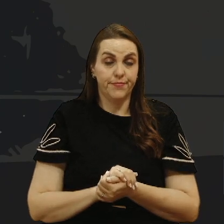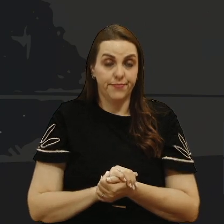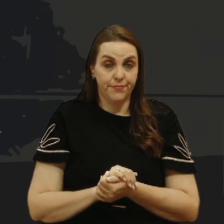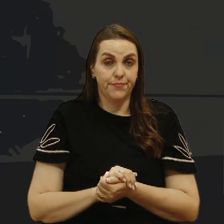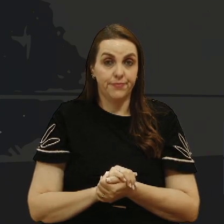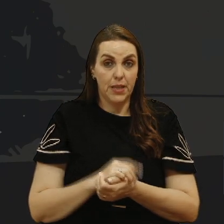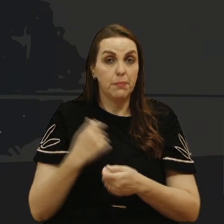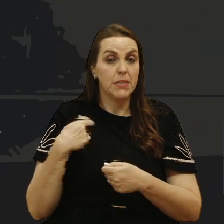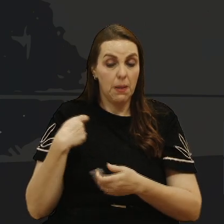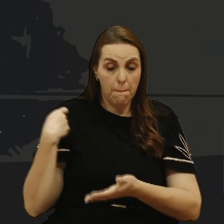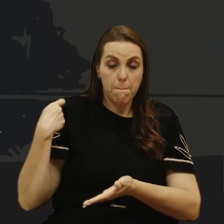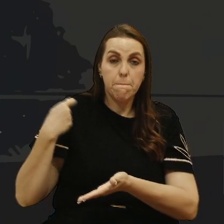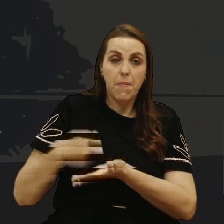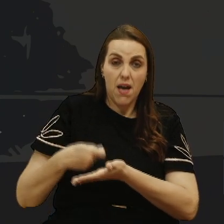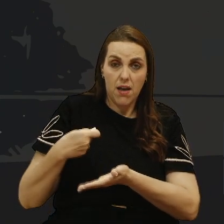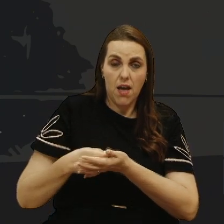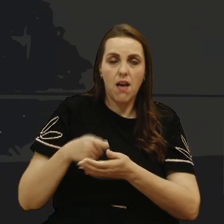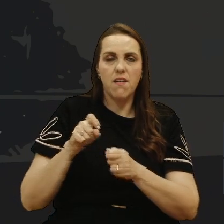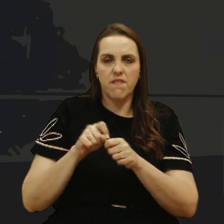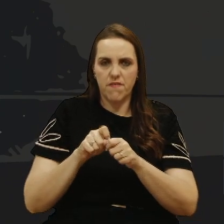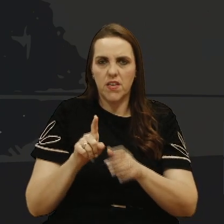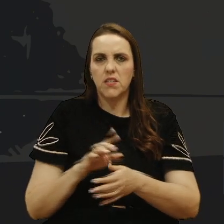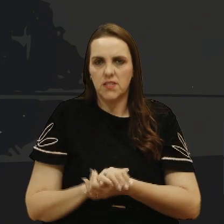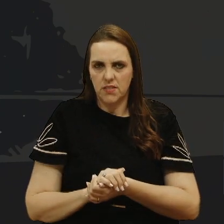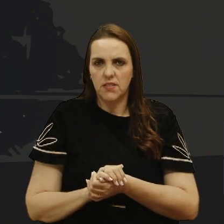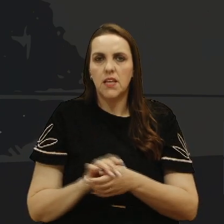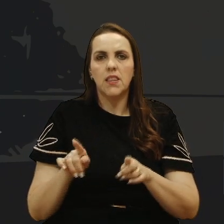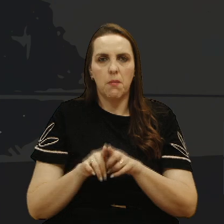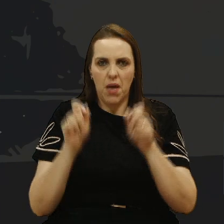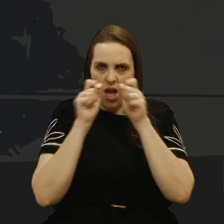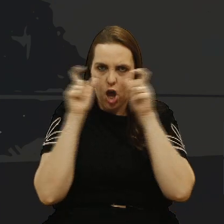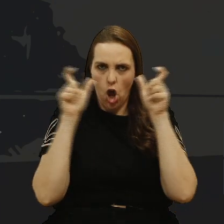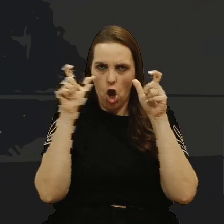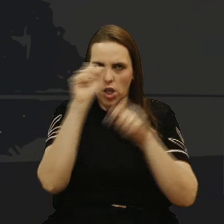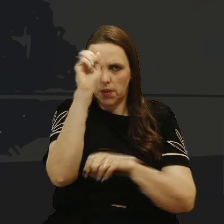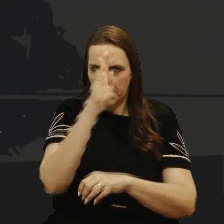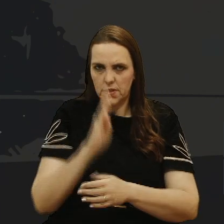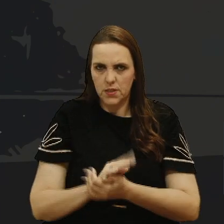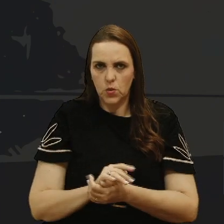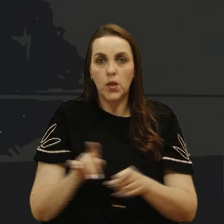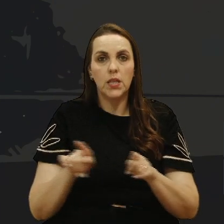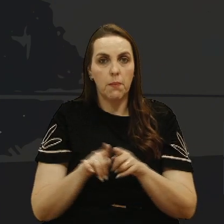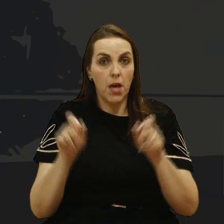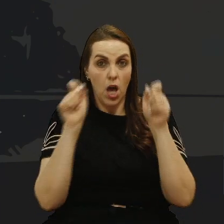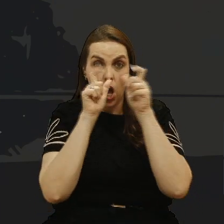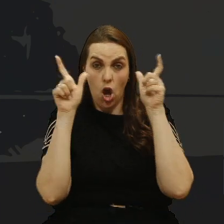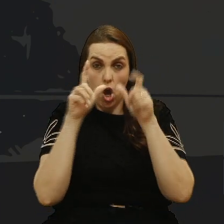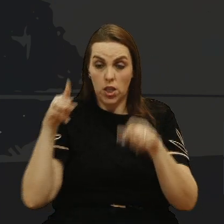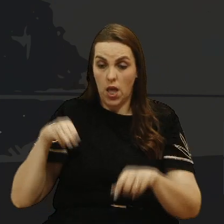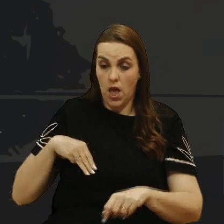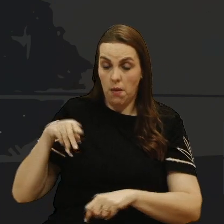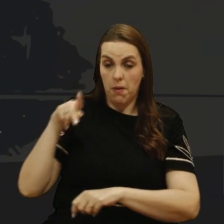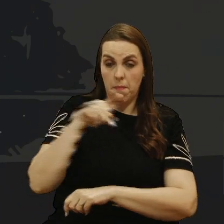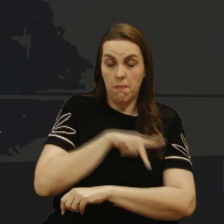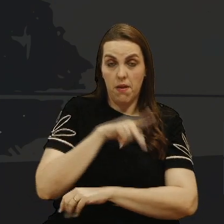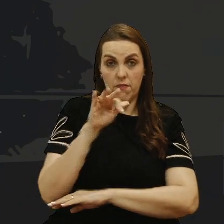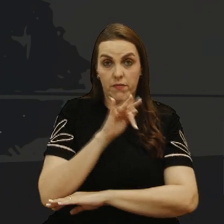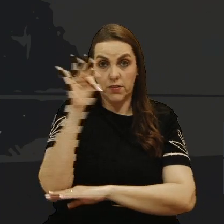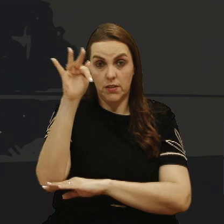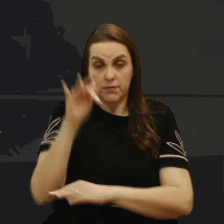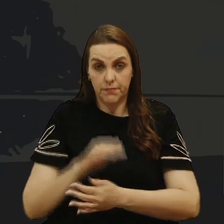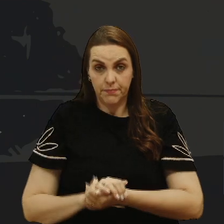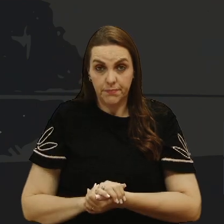tenha que pagar pelo que fez. E além do Acorda Brasil, vamos lançar o Acorda Ministério Público Federal, porque não é